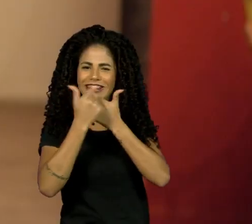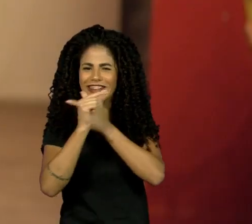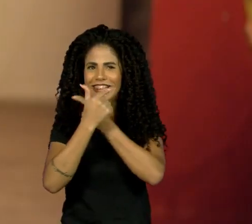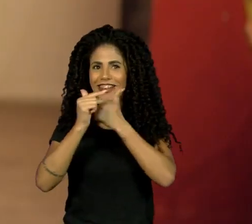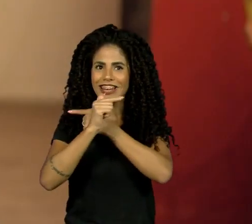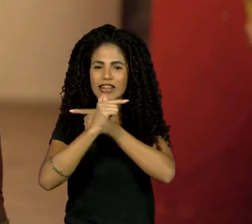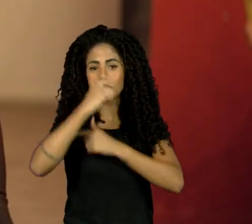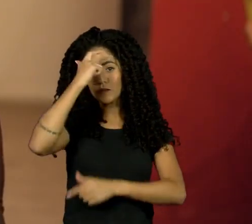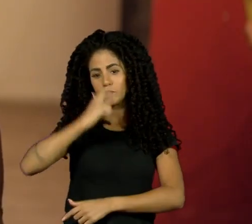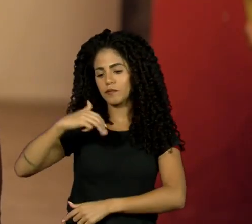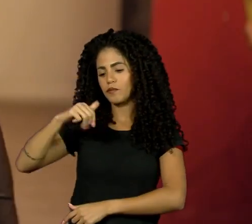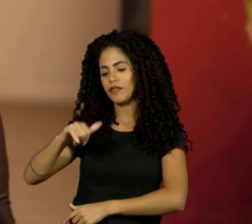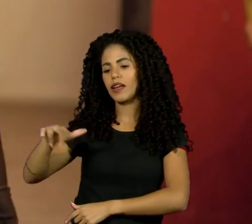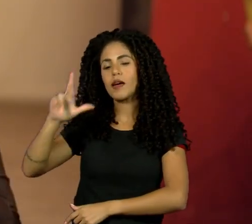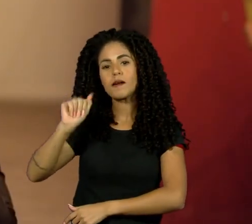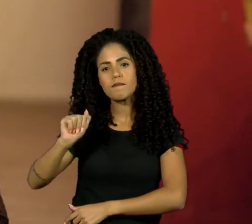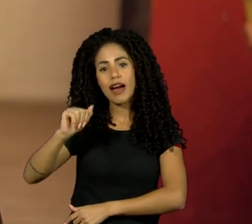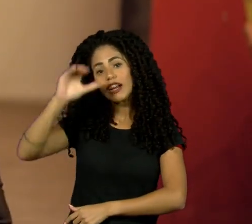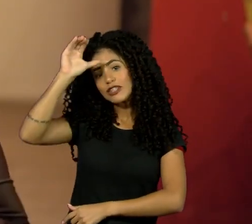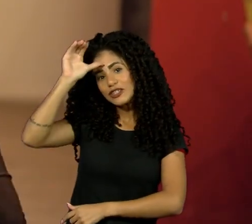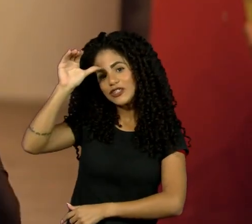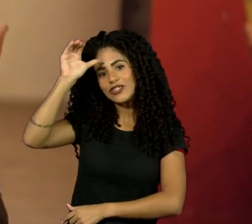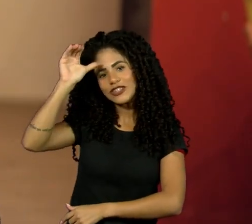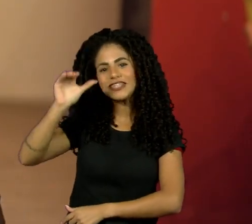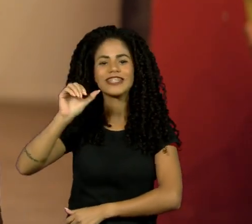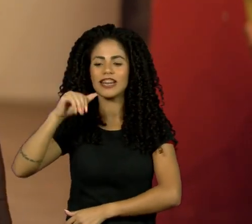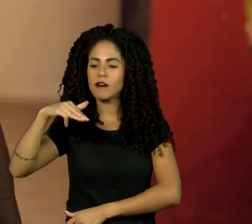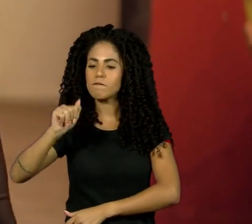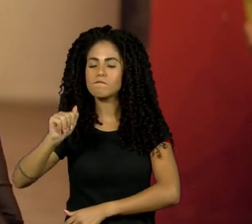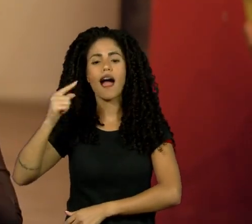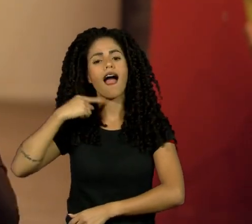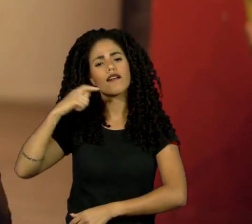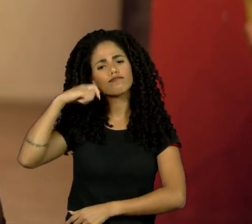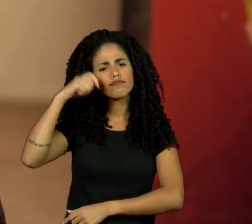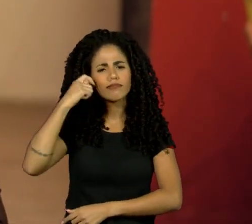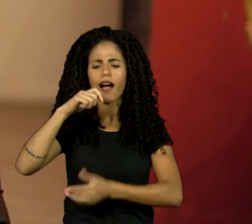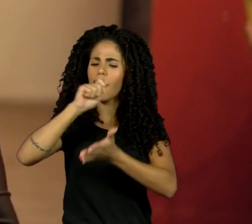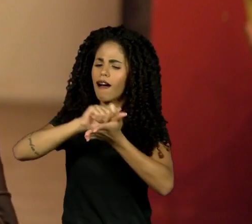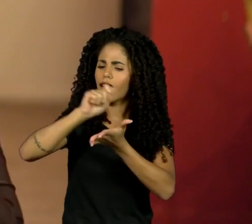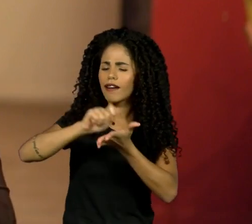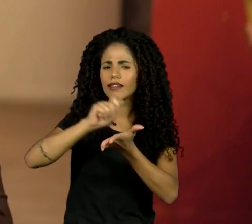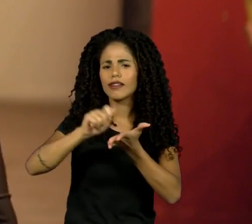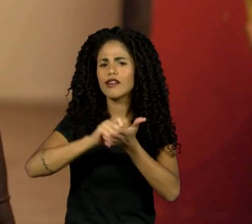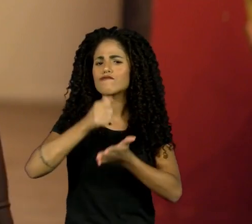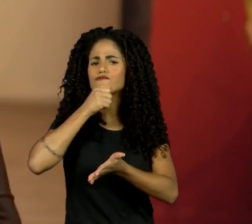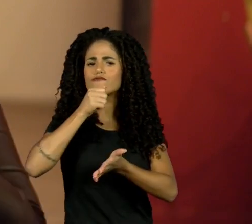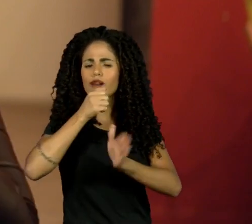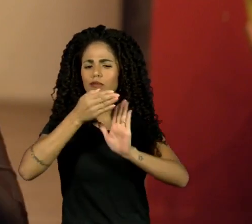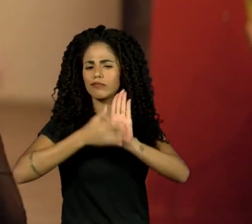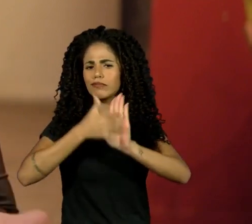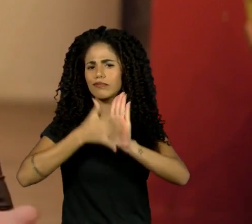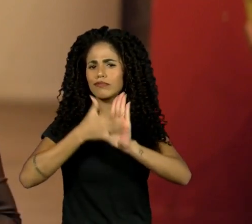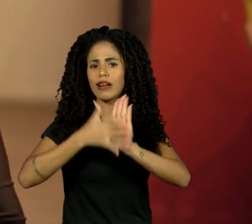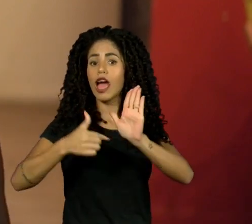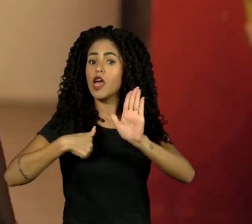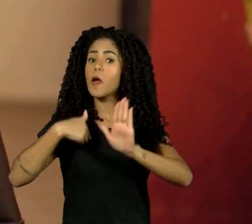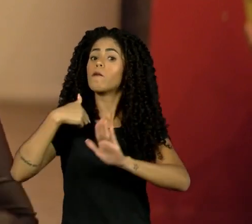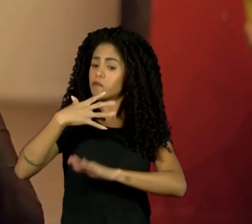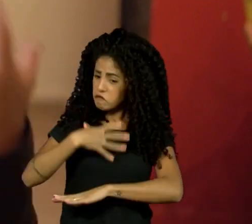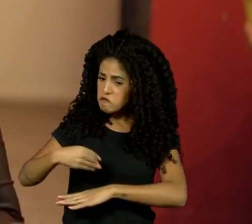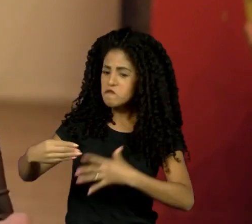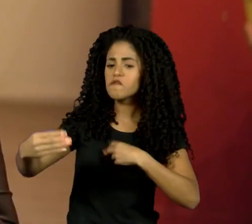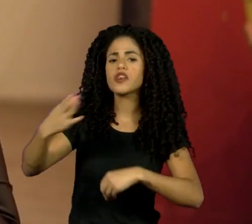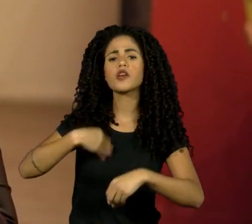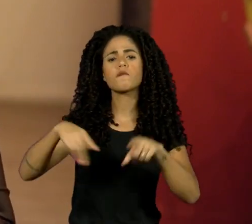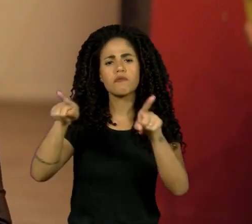Então, eu sou Maíra Azevedo, Tia Má, eu sou jornalista, eu sou atriz, eu sou escritora, eu sou roteirista, eu sou mãe, né?